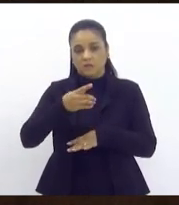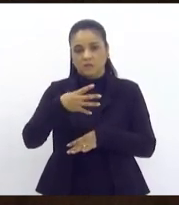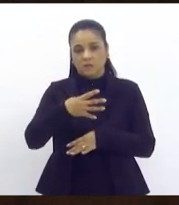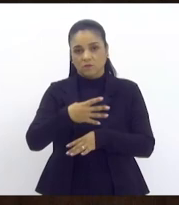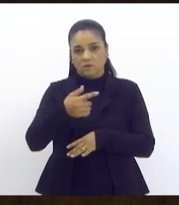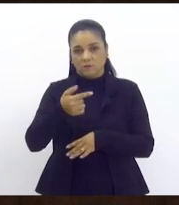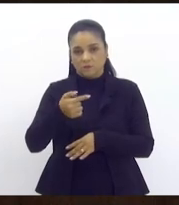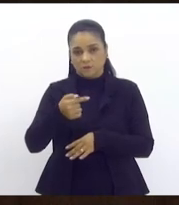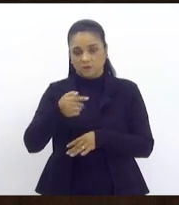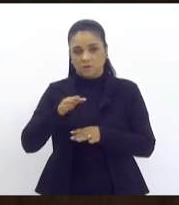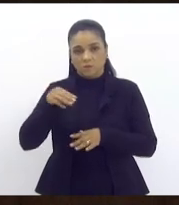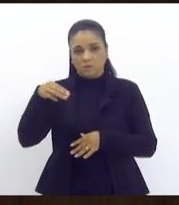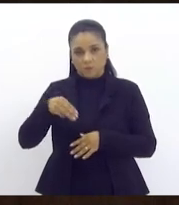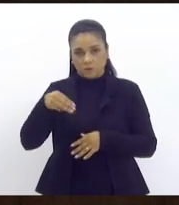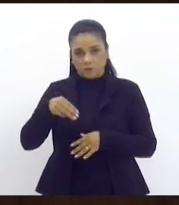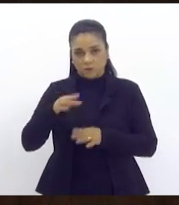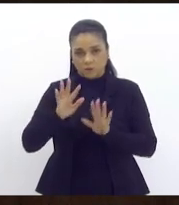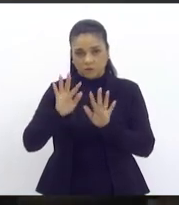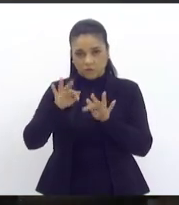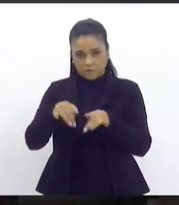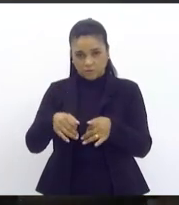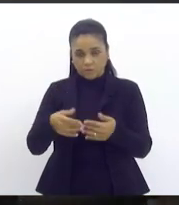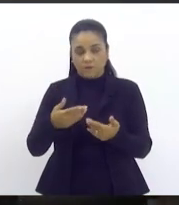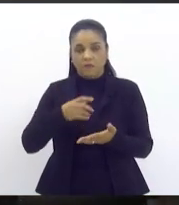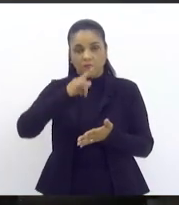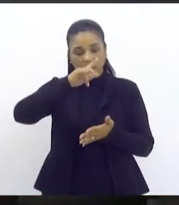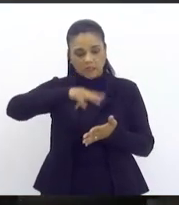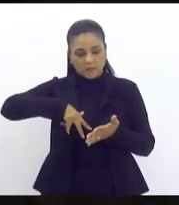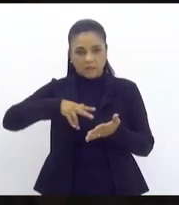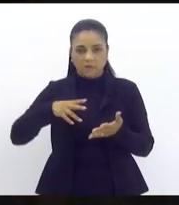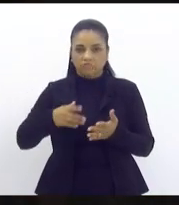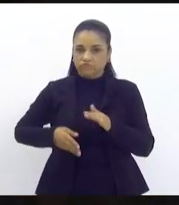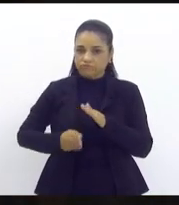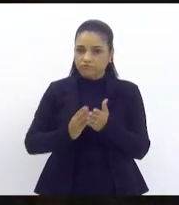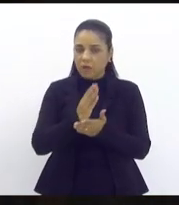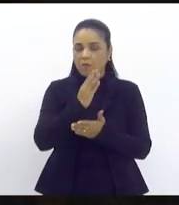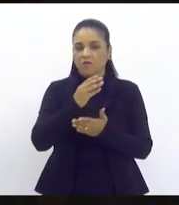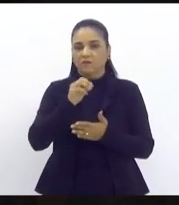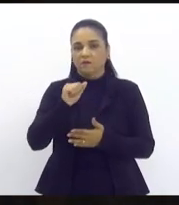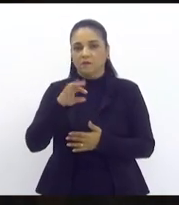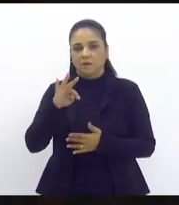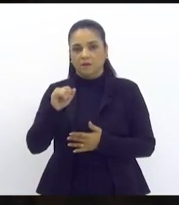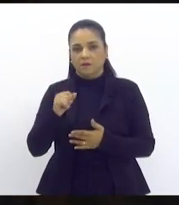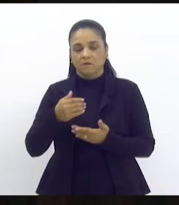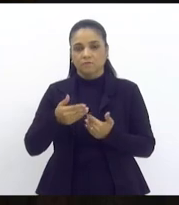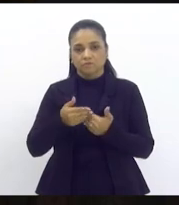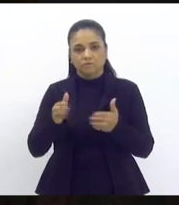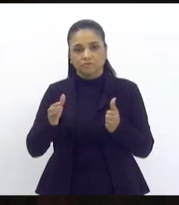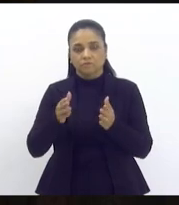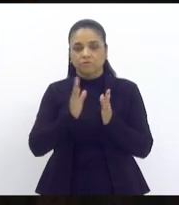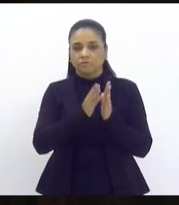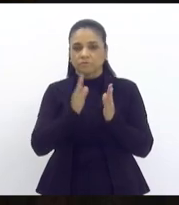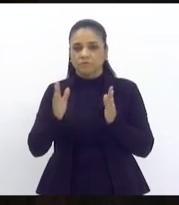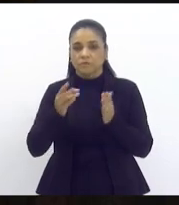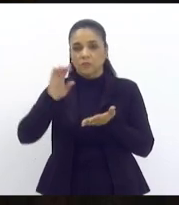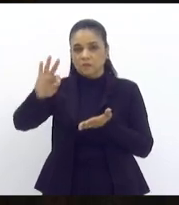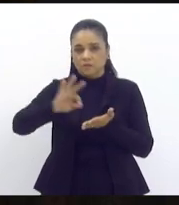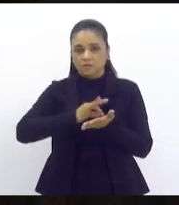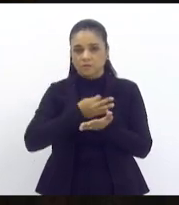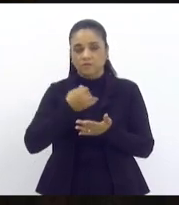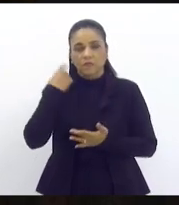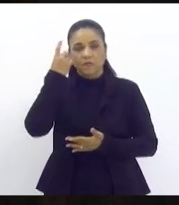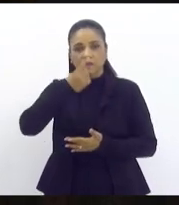47 minutos. Lida e aprovada a ata, passa-se ao expediente inicial. Primeiro orador inscrito é o